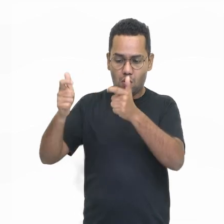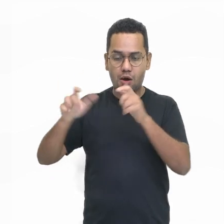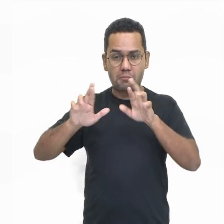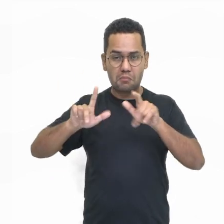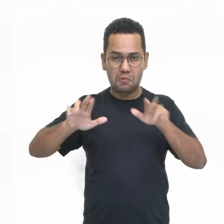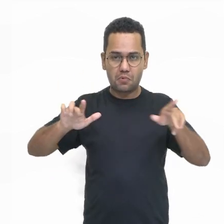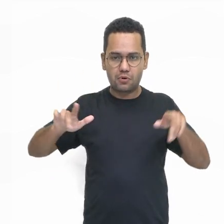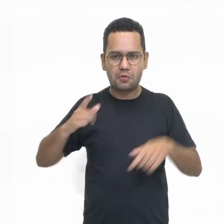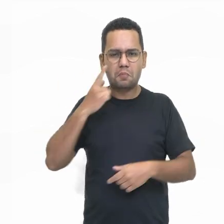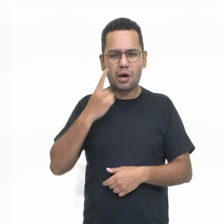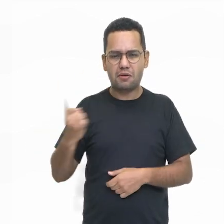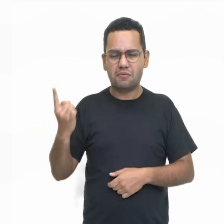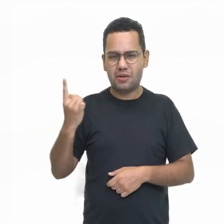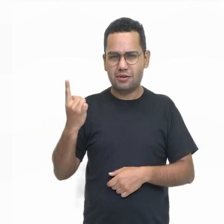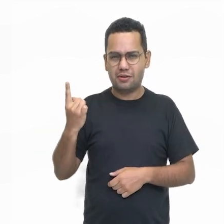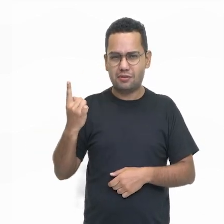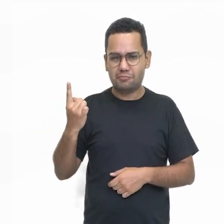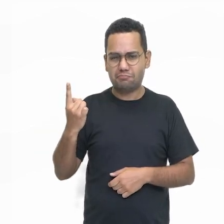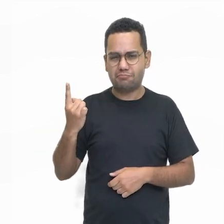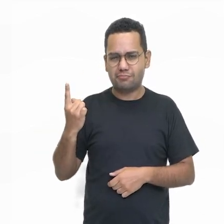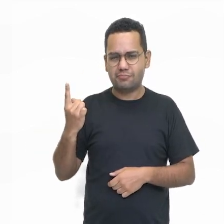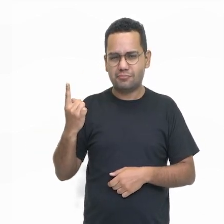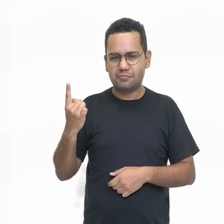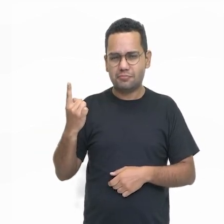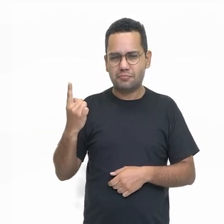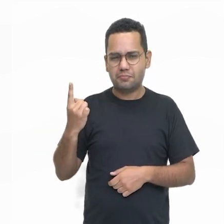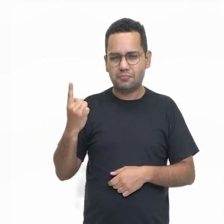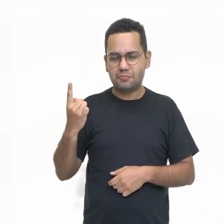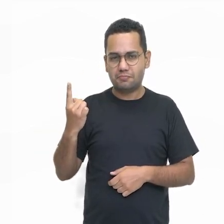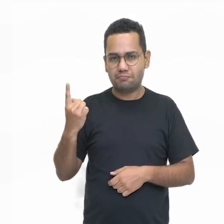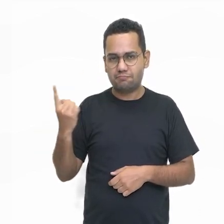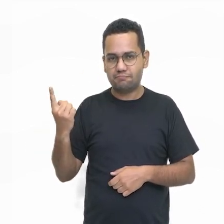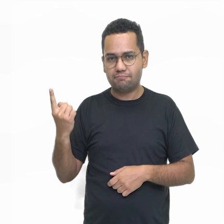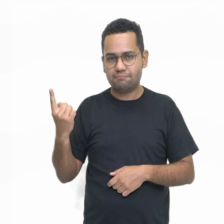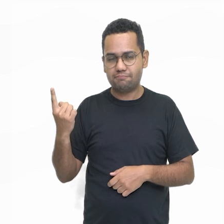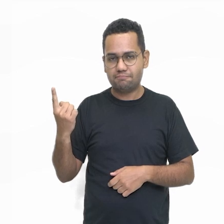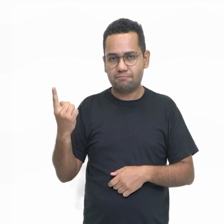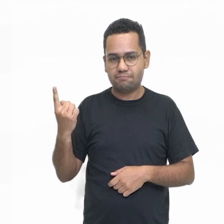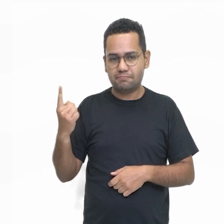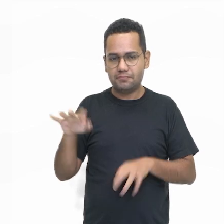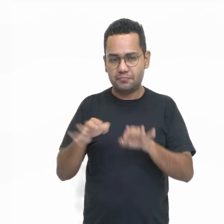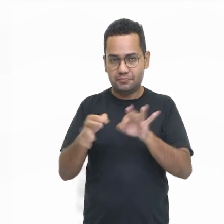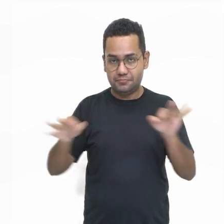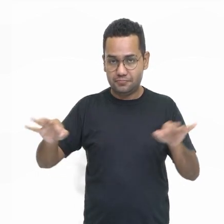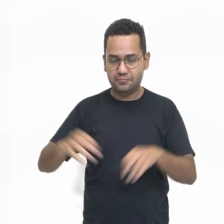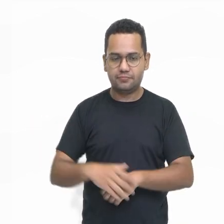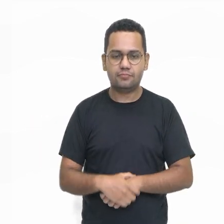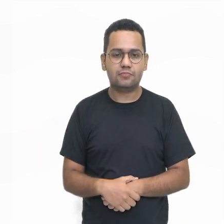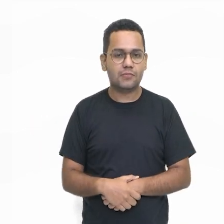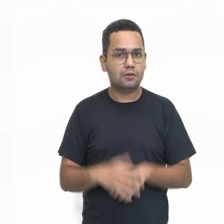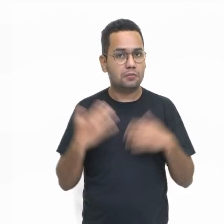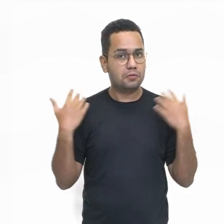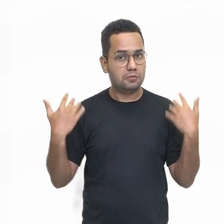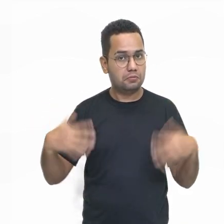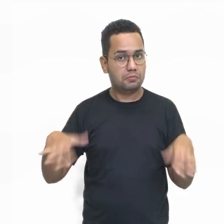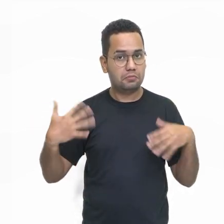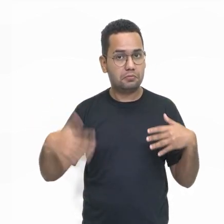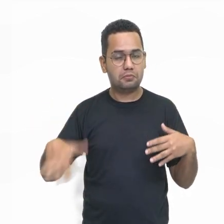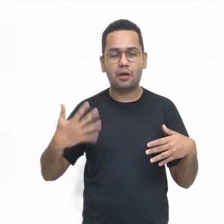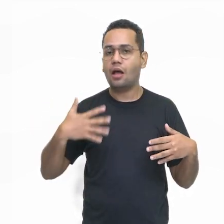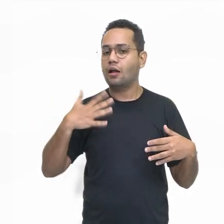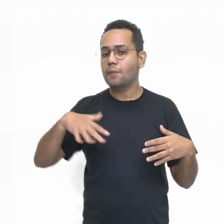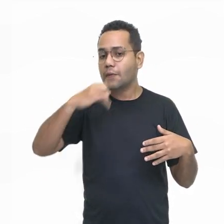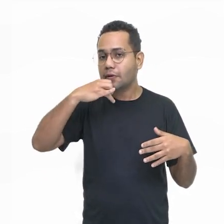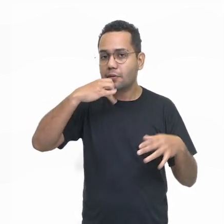seja pequeno assim, visualmente, o tamanho desse bioma, ele vai ter uma abrangência litorânea muito grande, né,